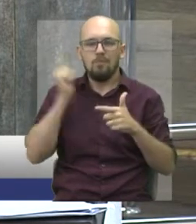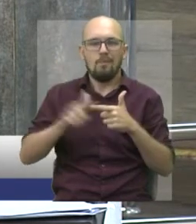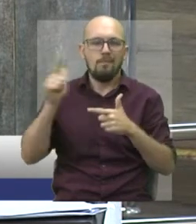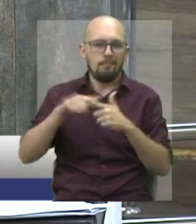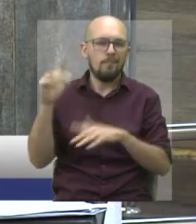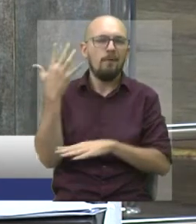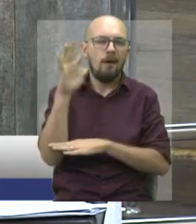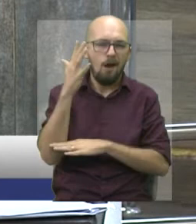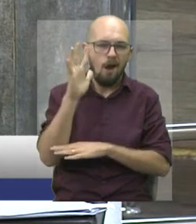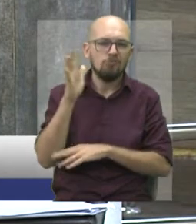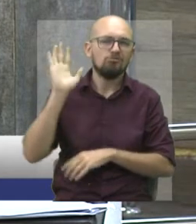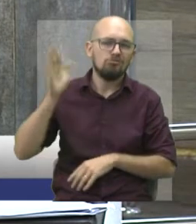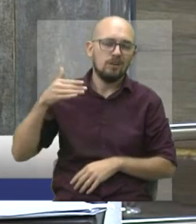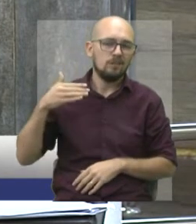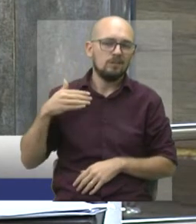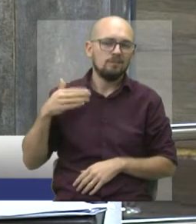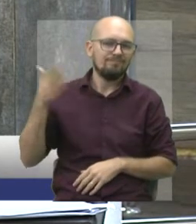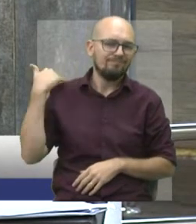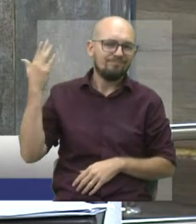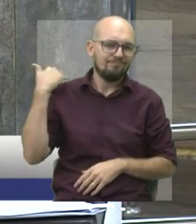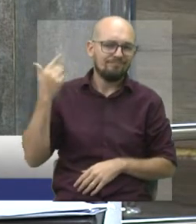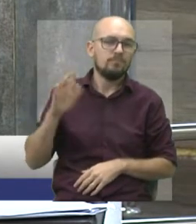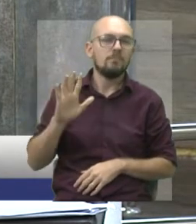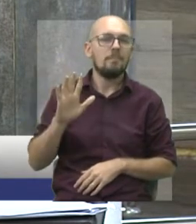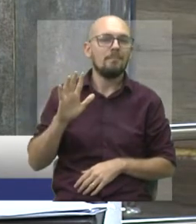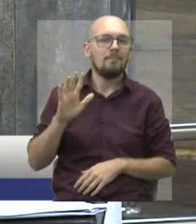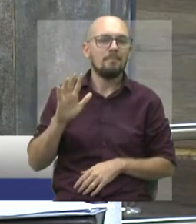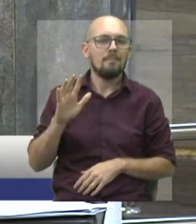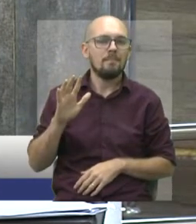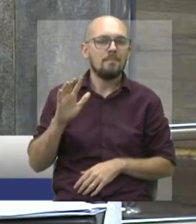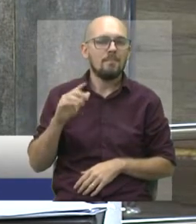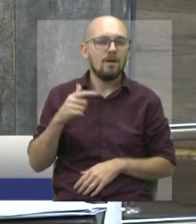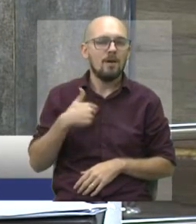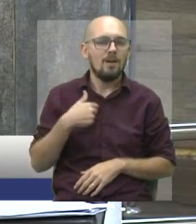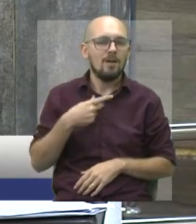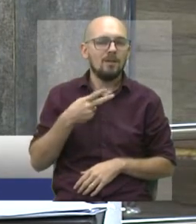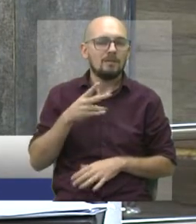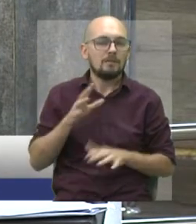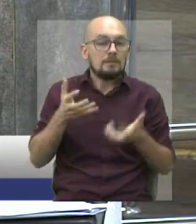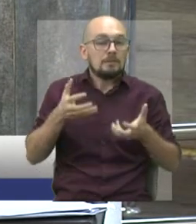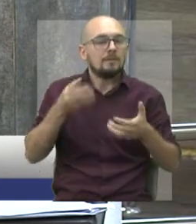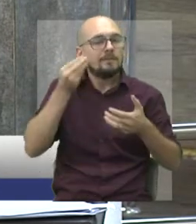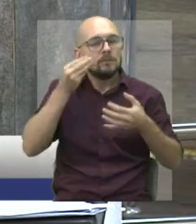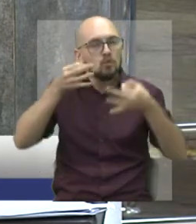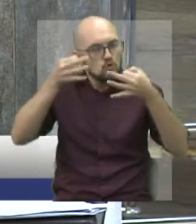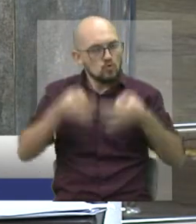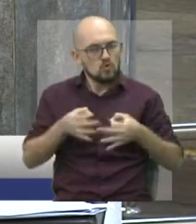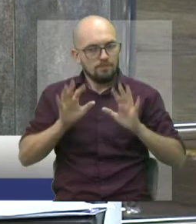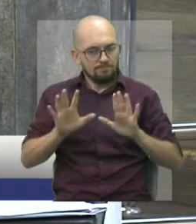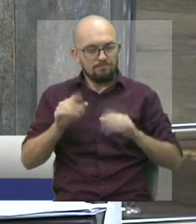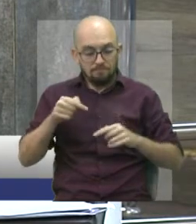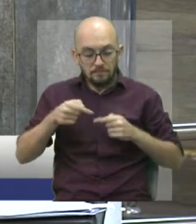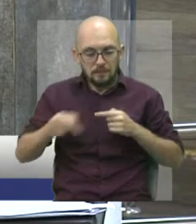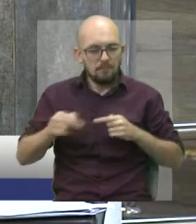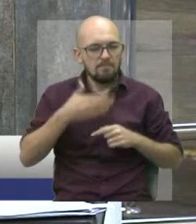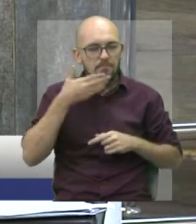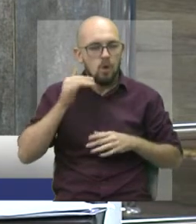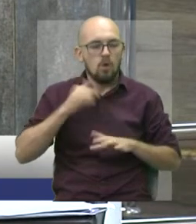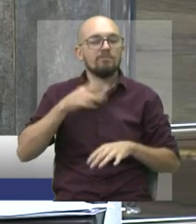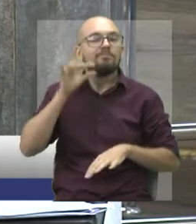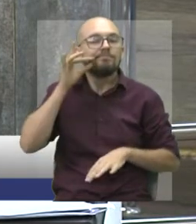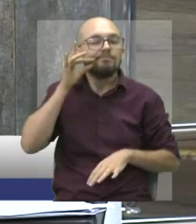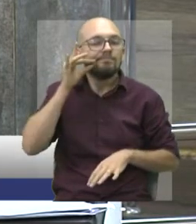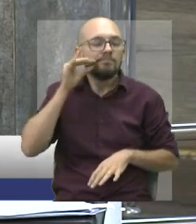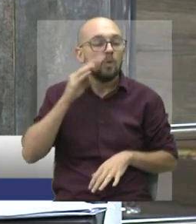foi até passado, mas antes de falar qualquer injustiça aqui, essa semana eu estarei em loco e